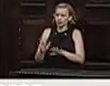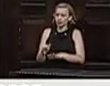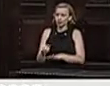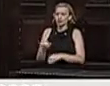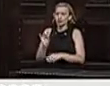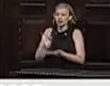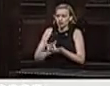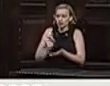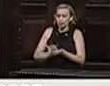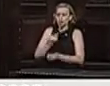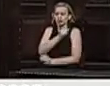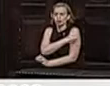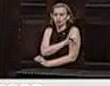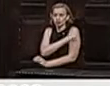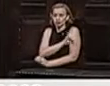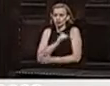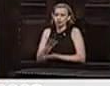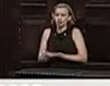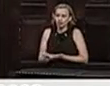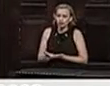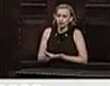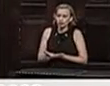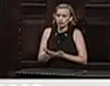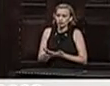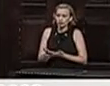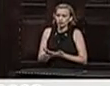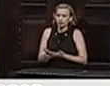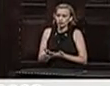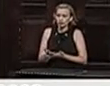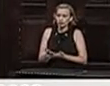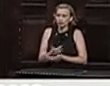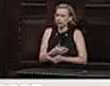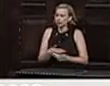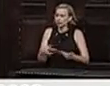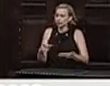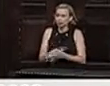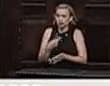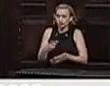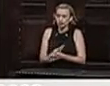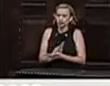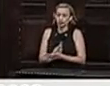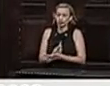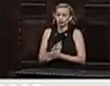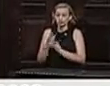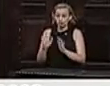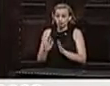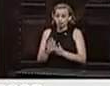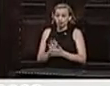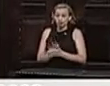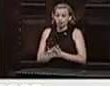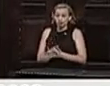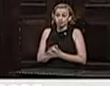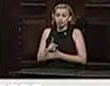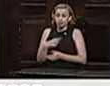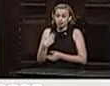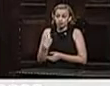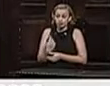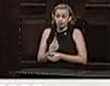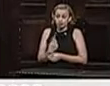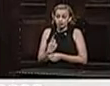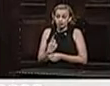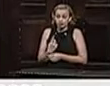Nós não vamos mais fazer concurso público, nós não vamos mais reajustar salário de servidor. Ou seja, nós vamos mais uma